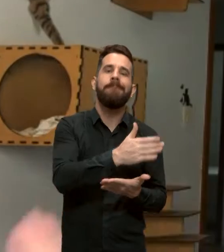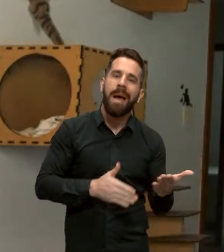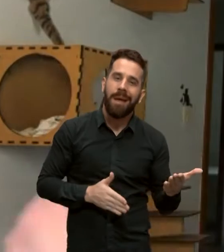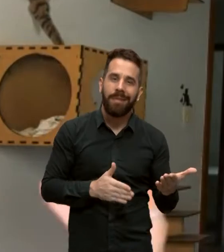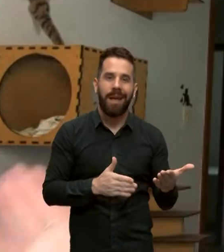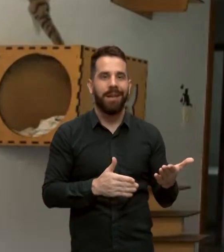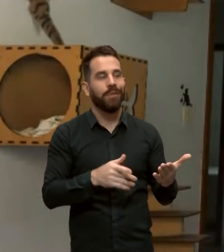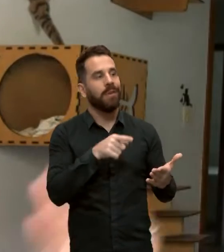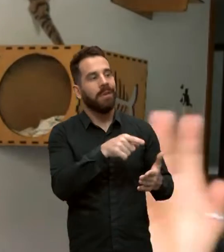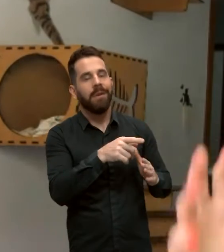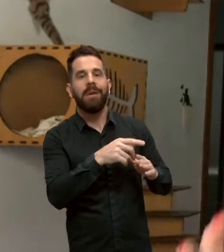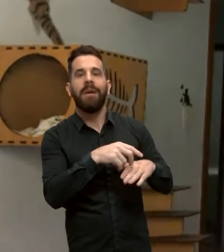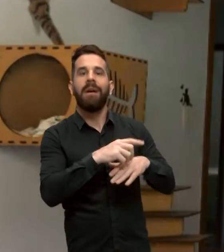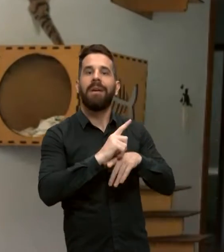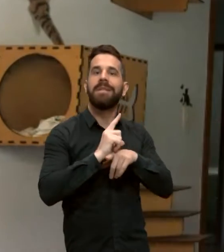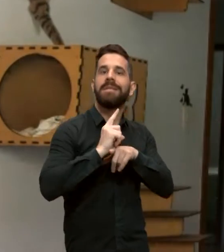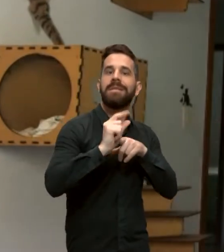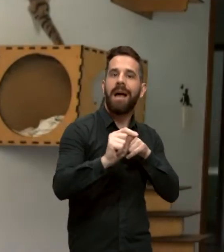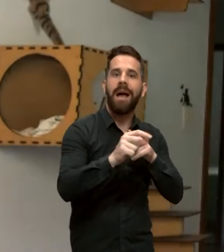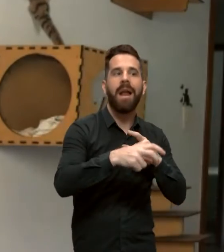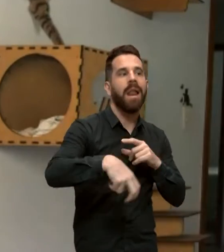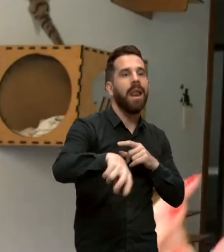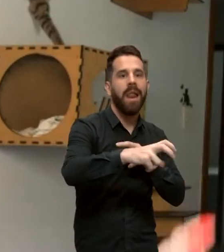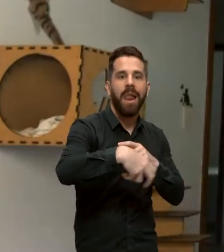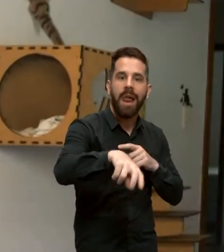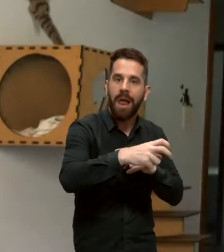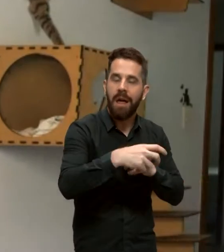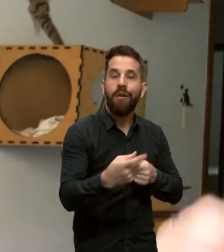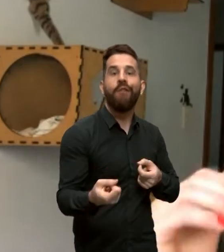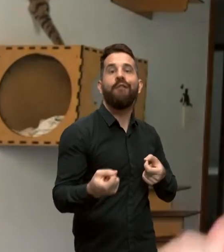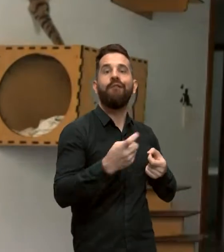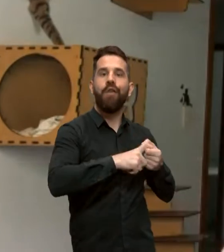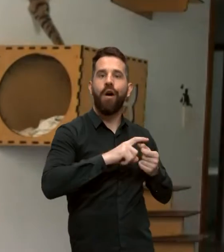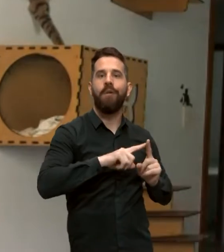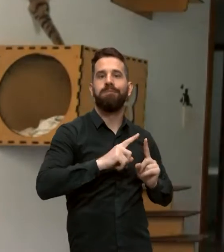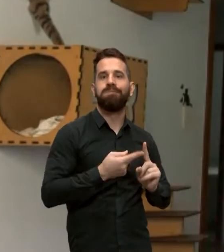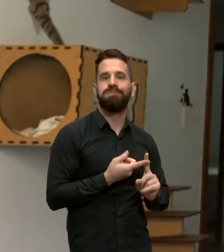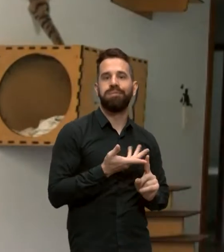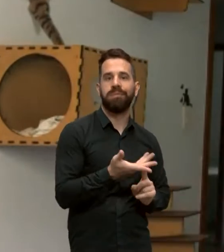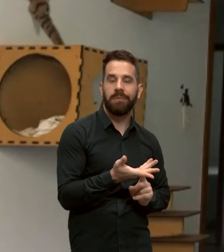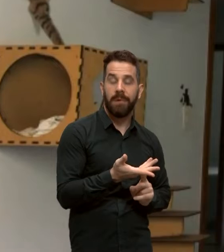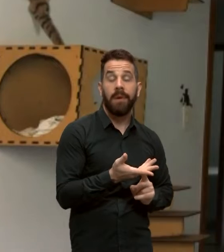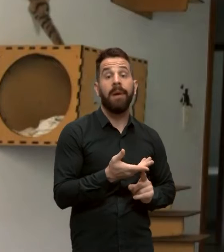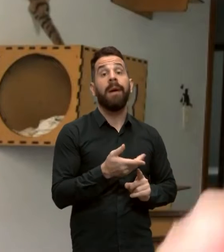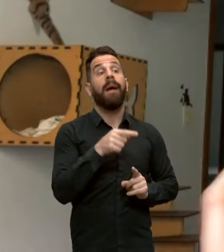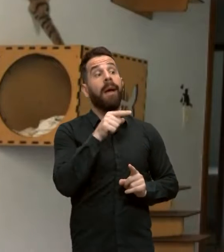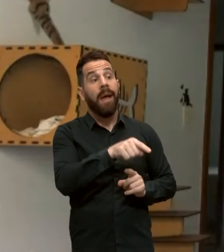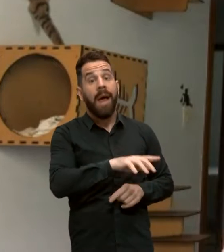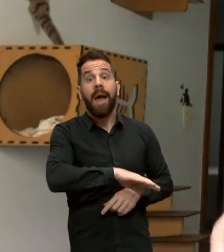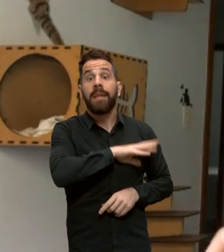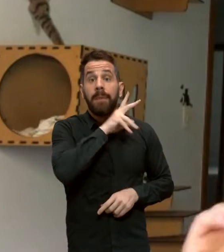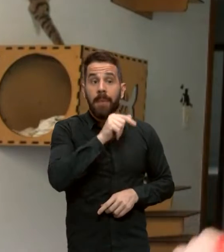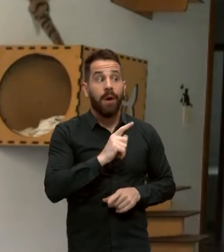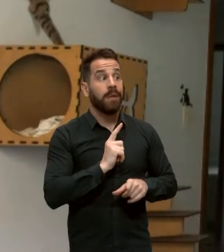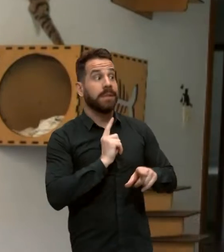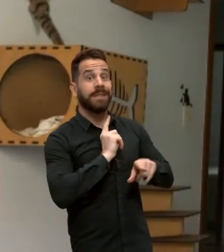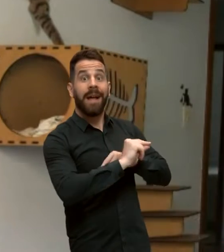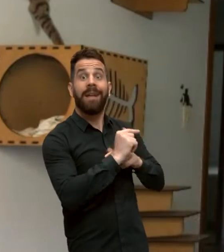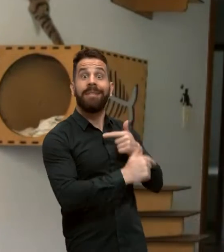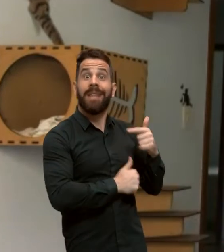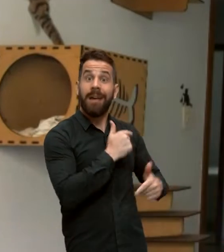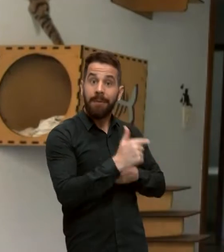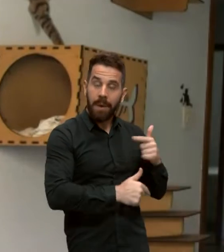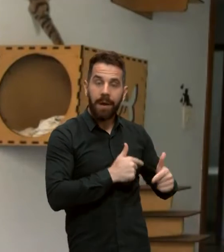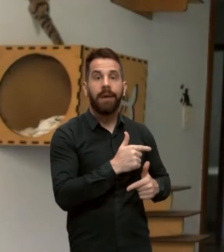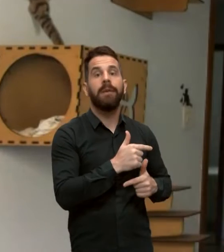que sai, dá a voltinha e volta prenhe. É aquele animal que a pessoa sai para trabalhar, ela só vai deixar o animal entrar